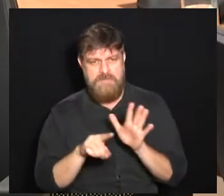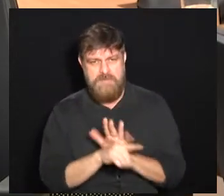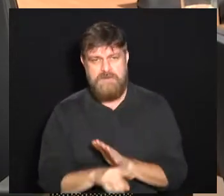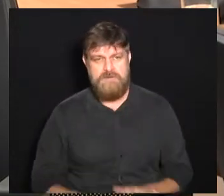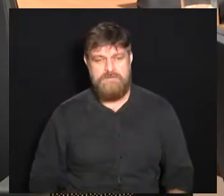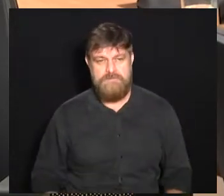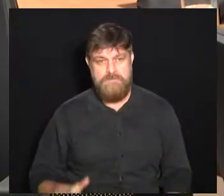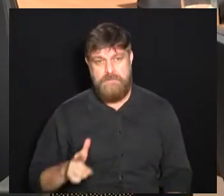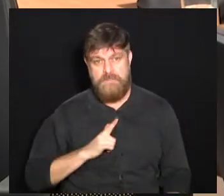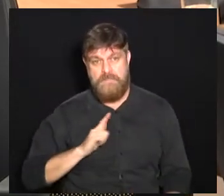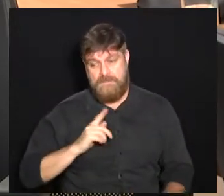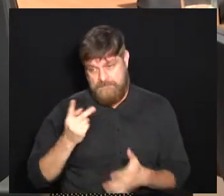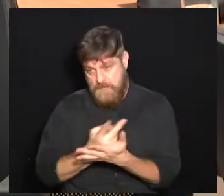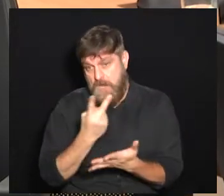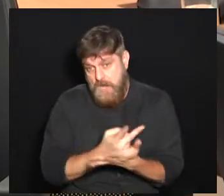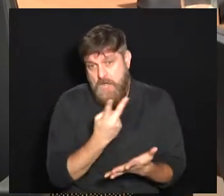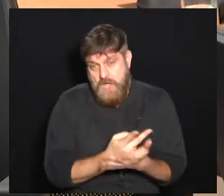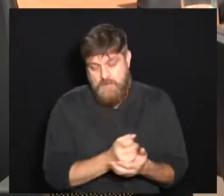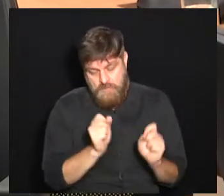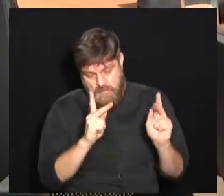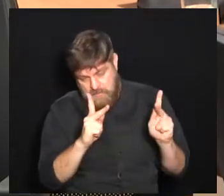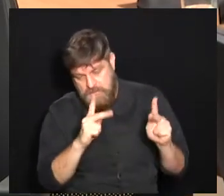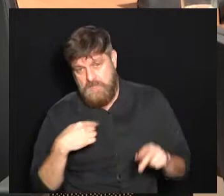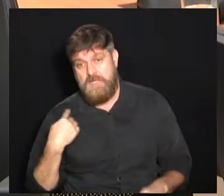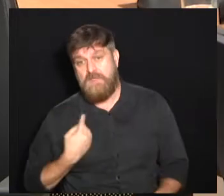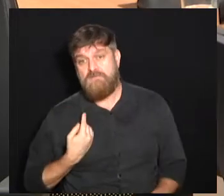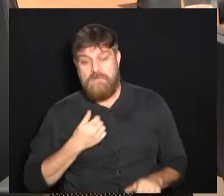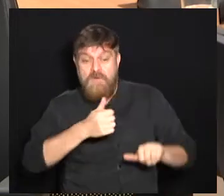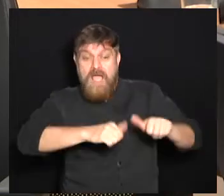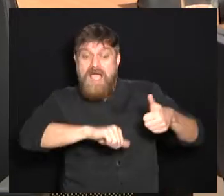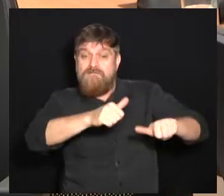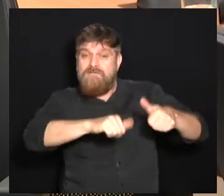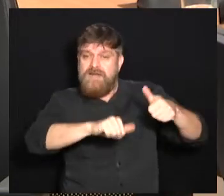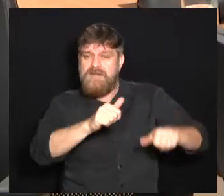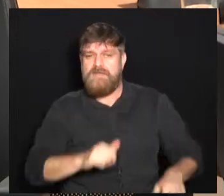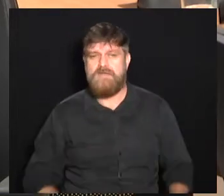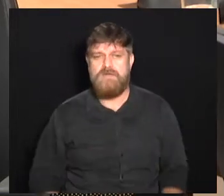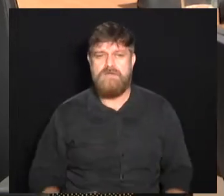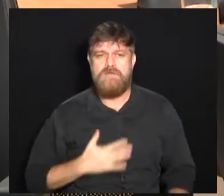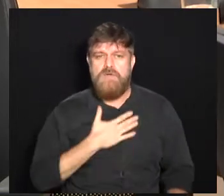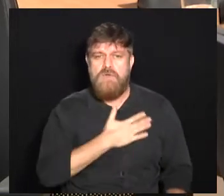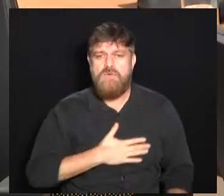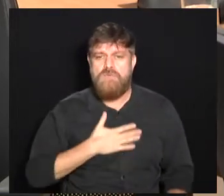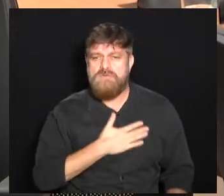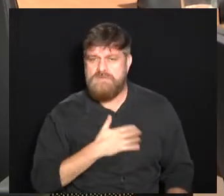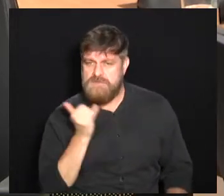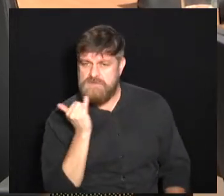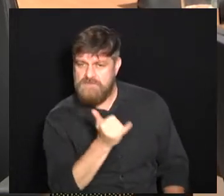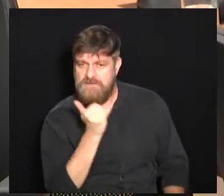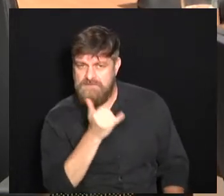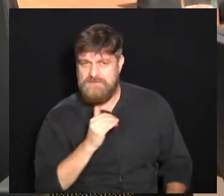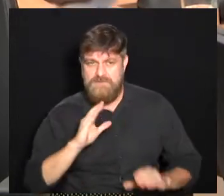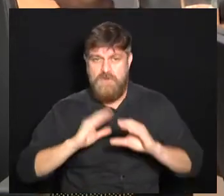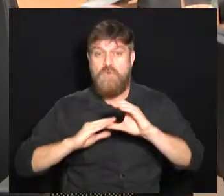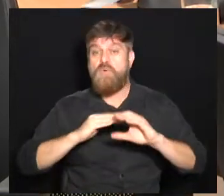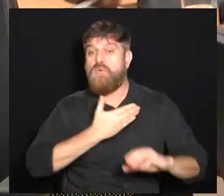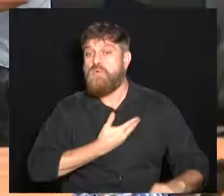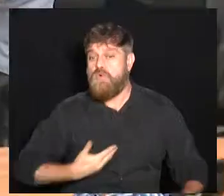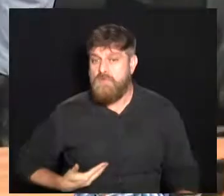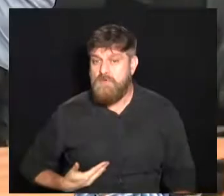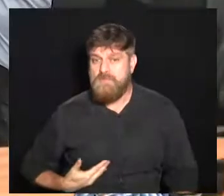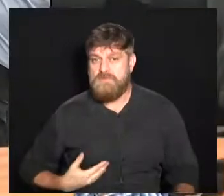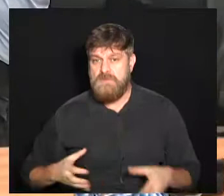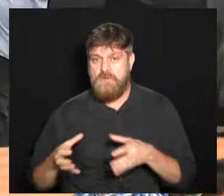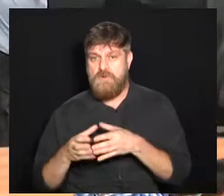talvez houver algum erro, ok? Vamos analisar este erro, mas eu gostaria de dizer que se fosse o concurso e não fossem as